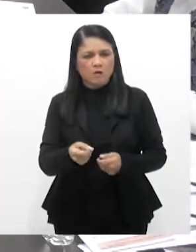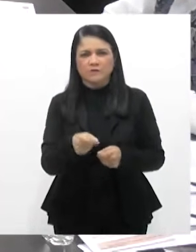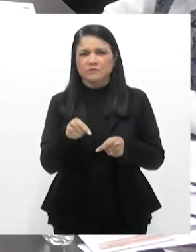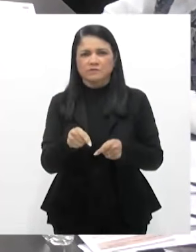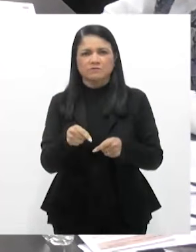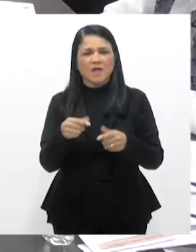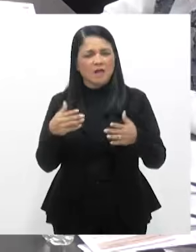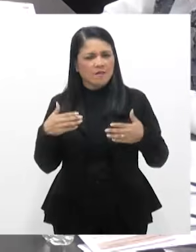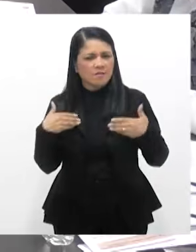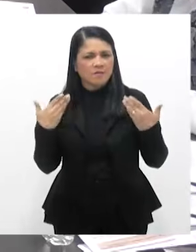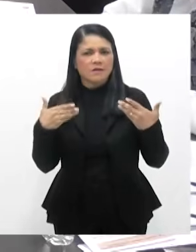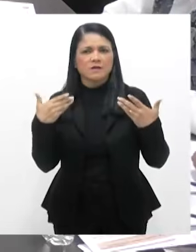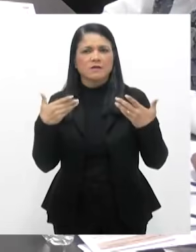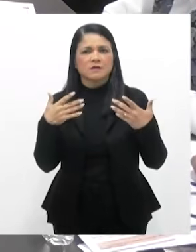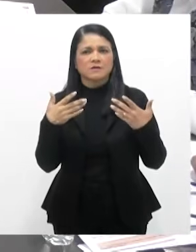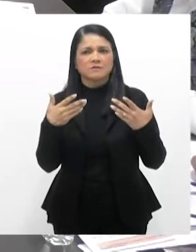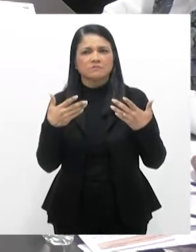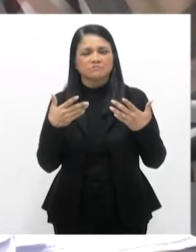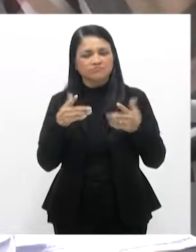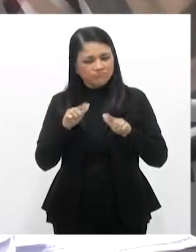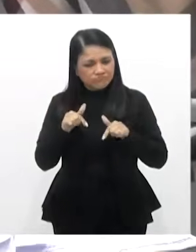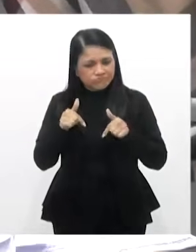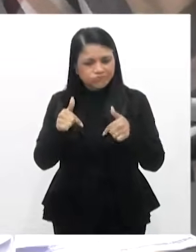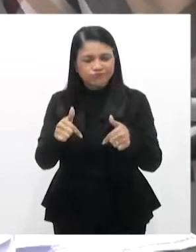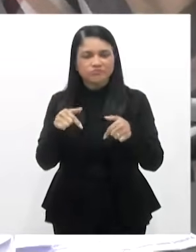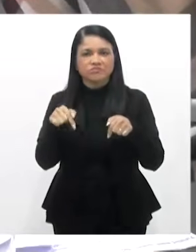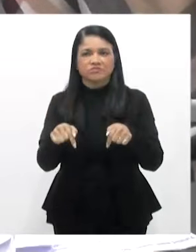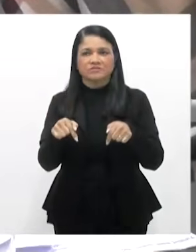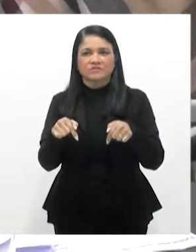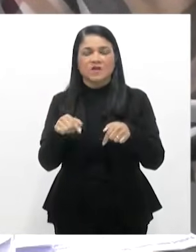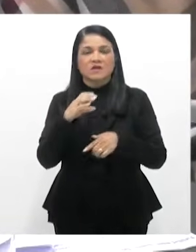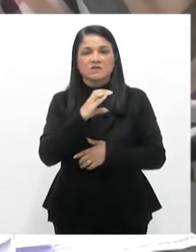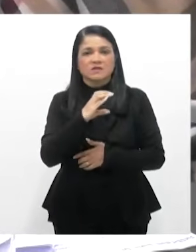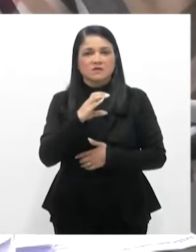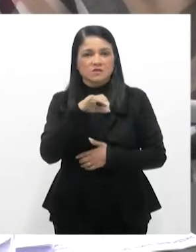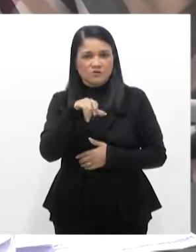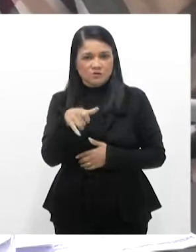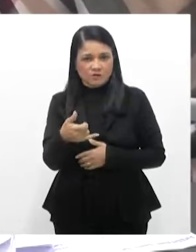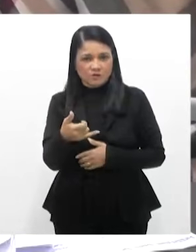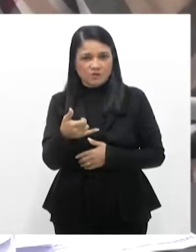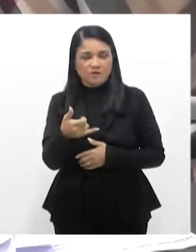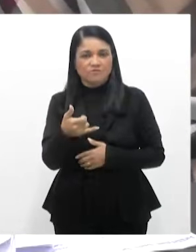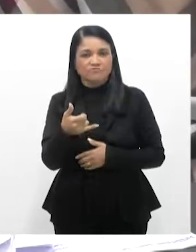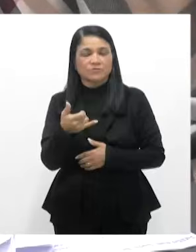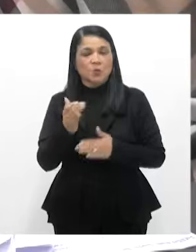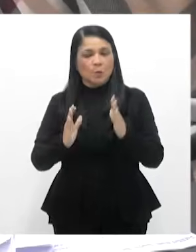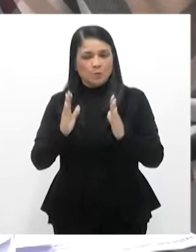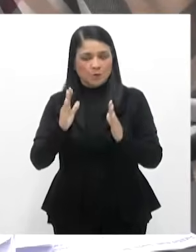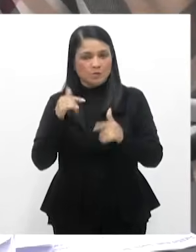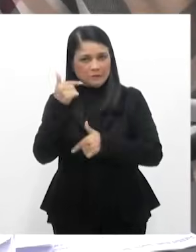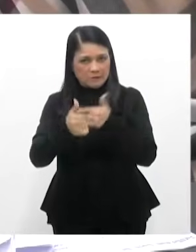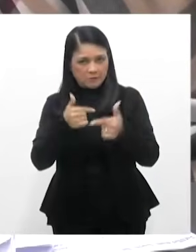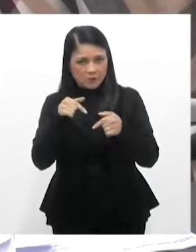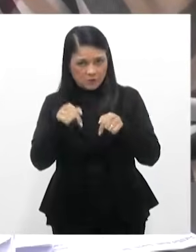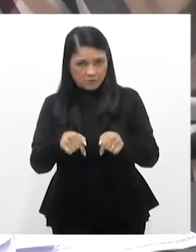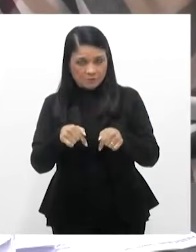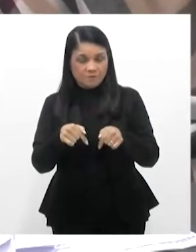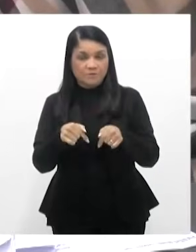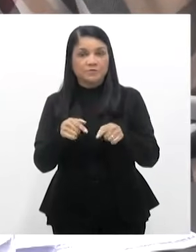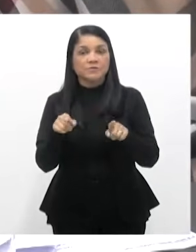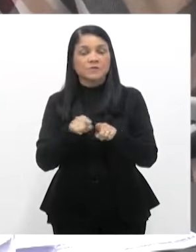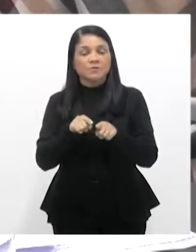qualificação, alegria, presteza trouxe aqui à CCJ no tempo que aqui esteve. E